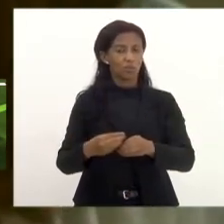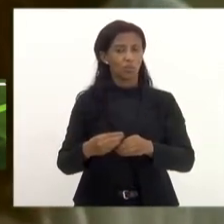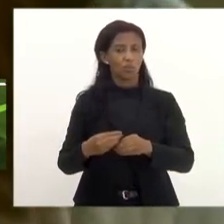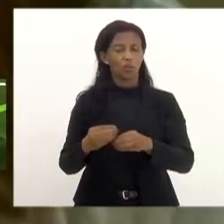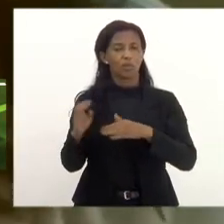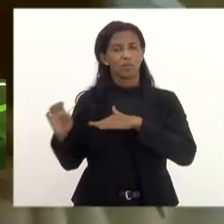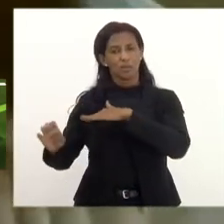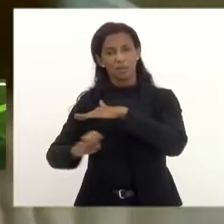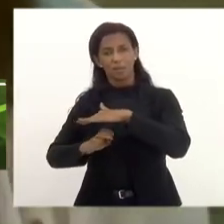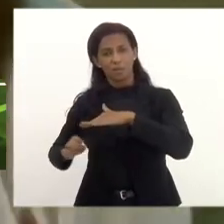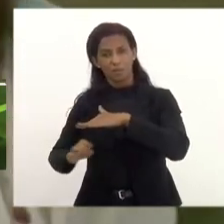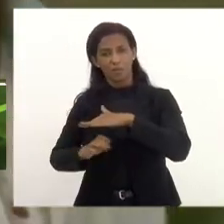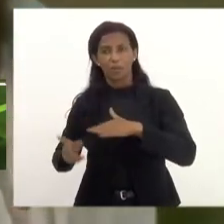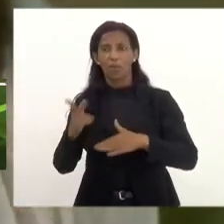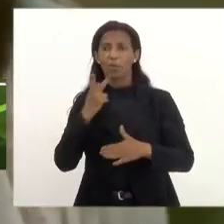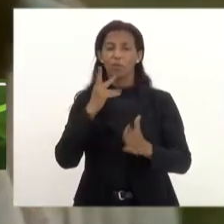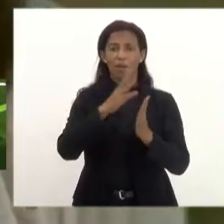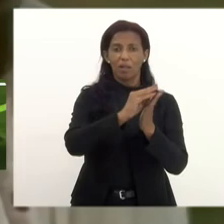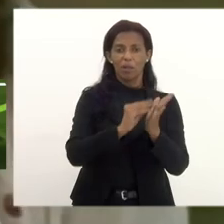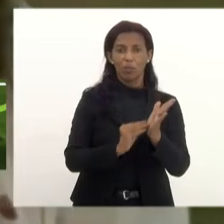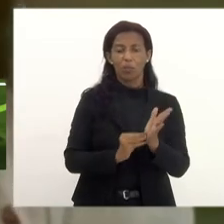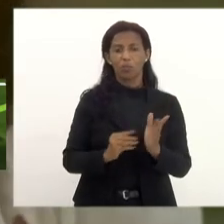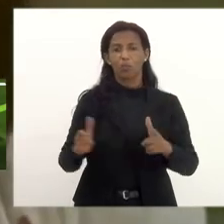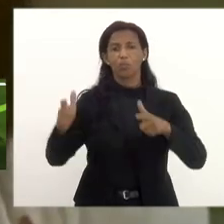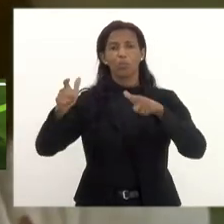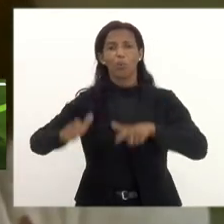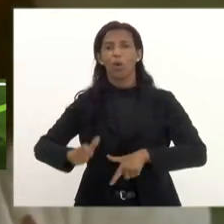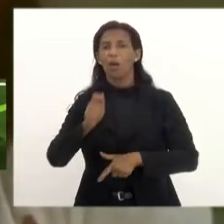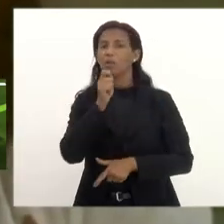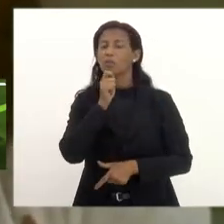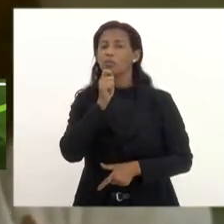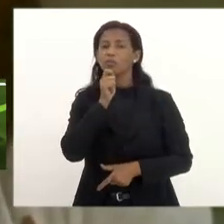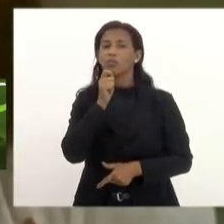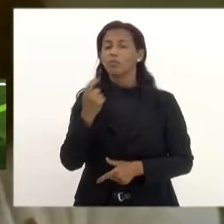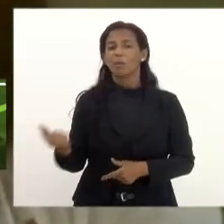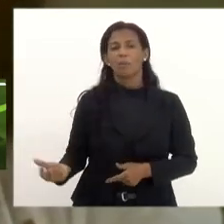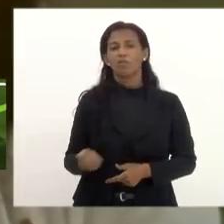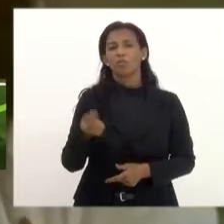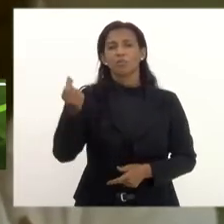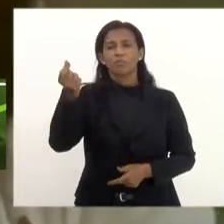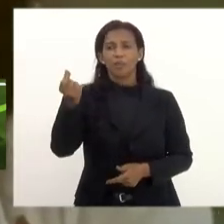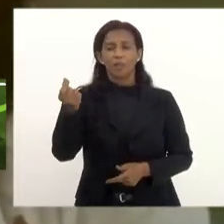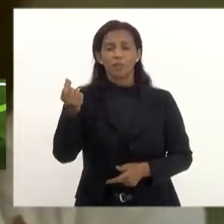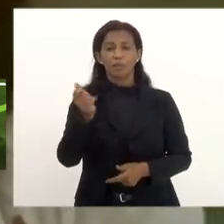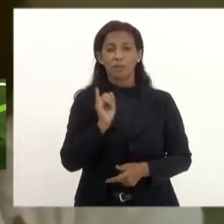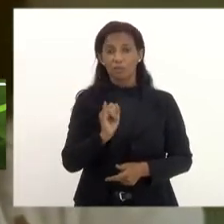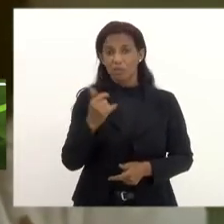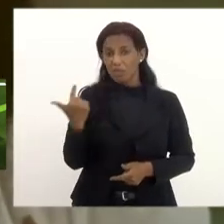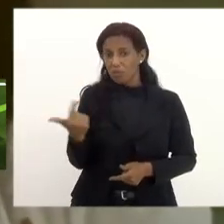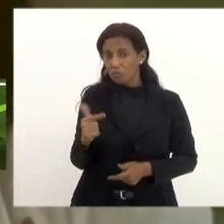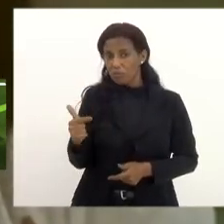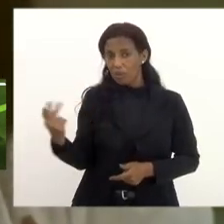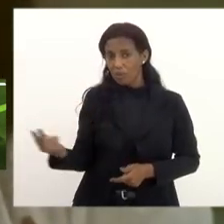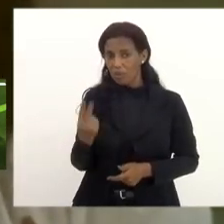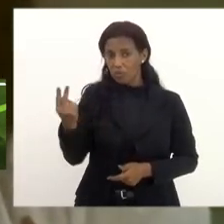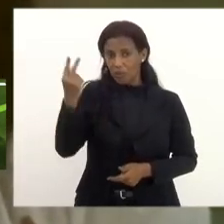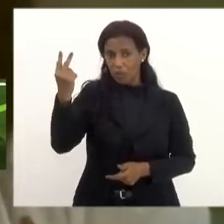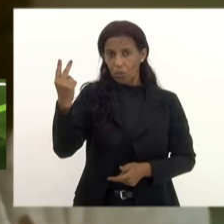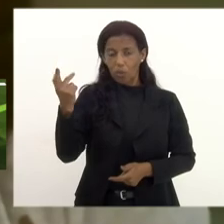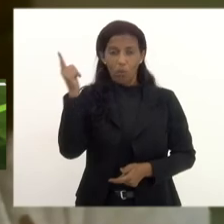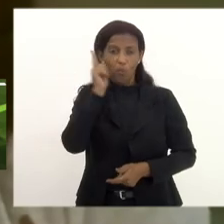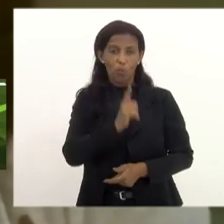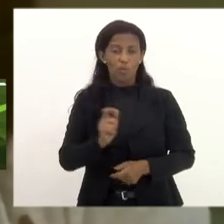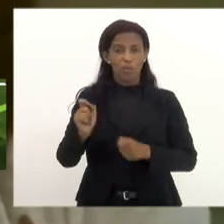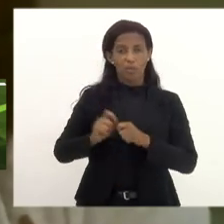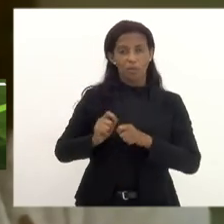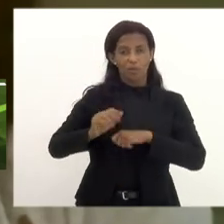companhias quando dizem que o conteúdo local não tem mais preço, né? Então, se ele não tiver mais preço, quando a gente já conseguiu